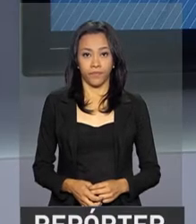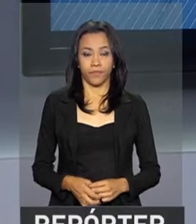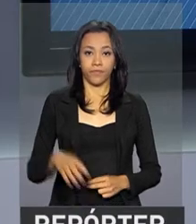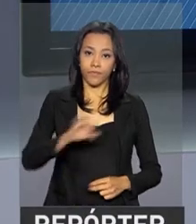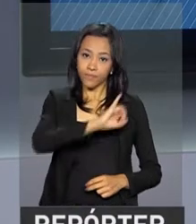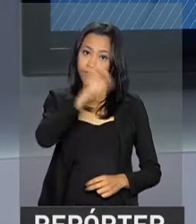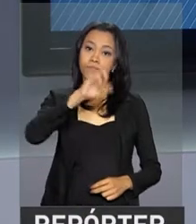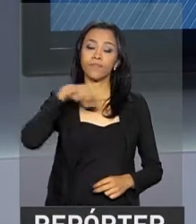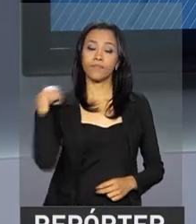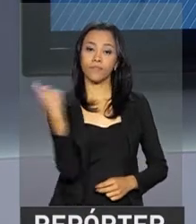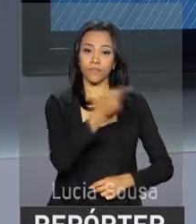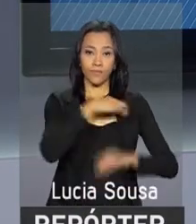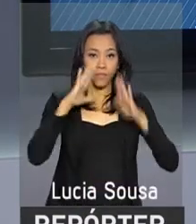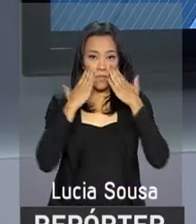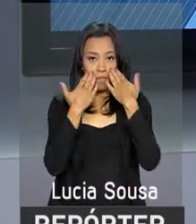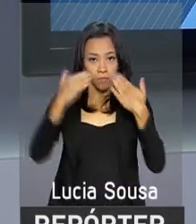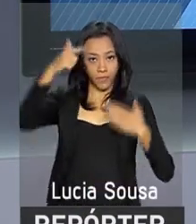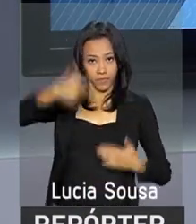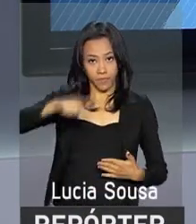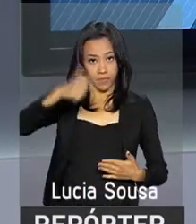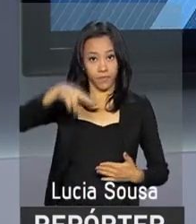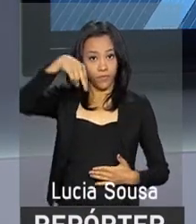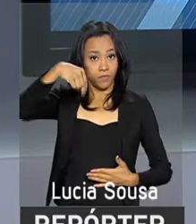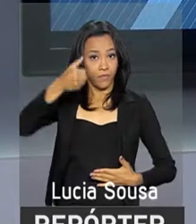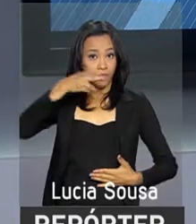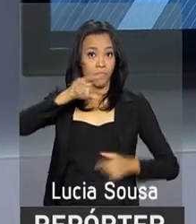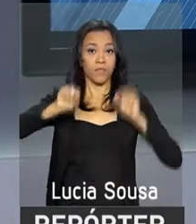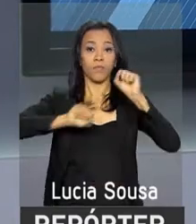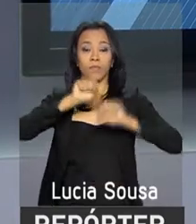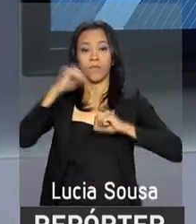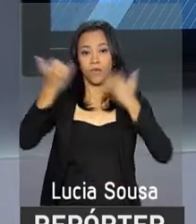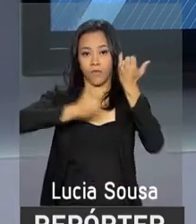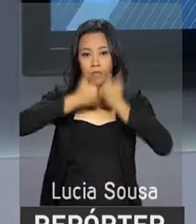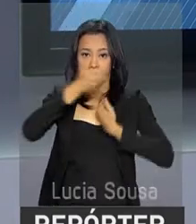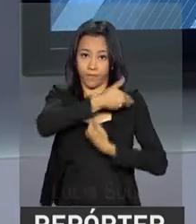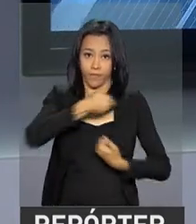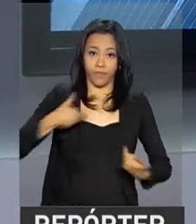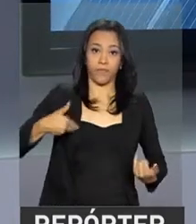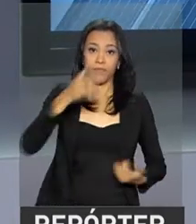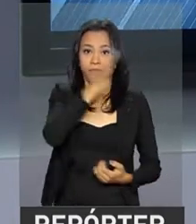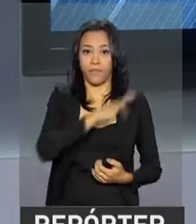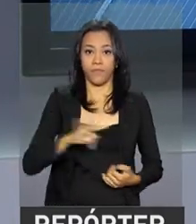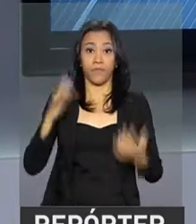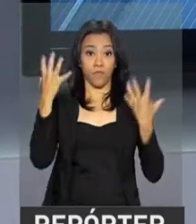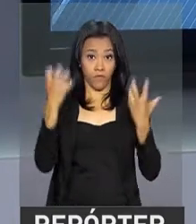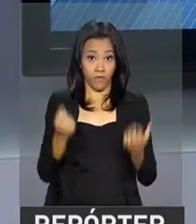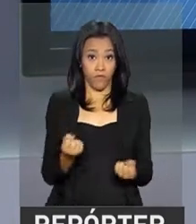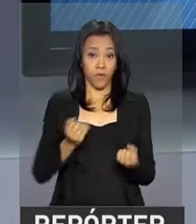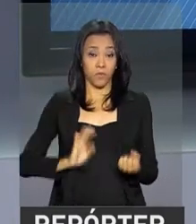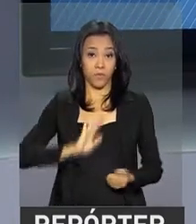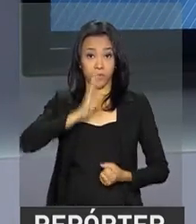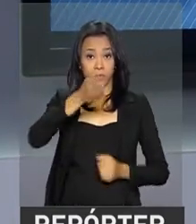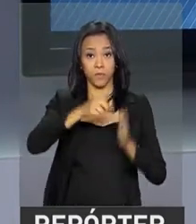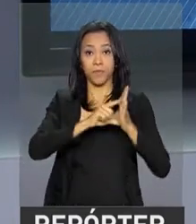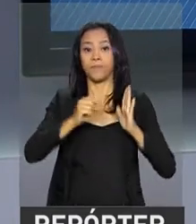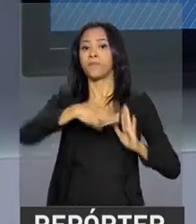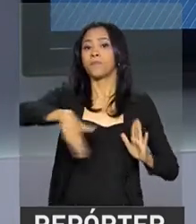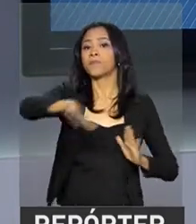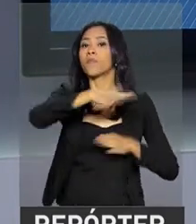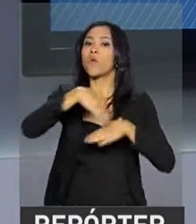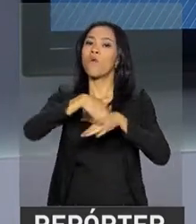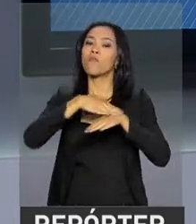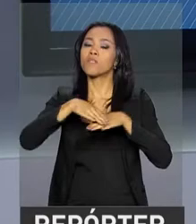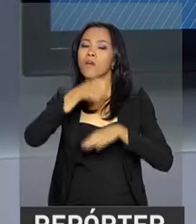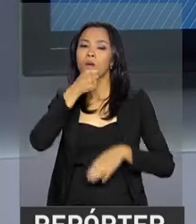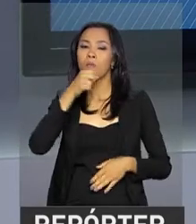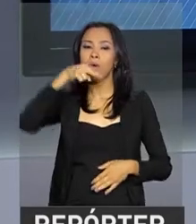olá estamos de volta com o repórter nbr com as notícias do governo federal vamos voltar agora ao palácio do planalto para falar com o repórter